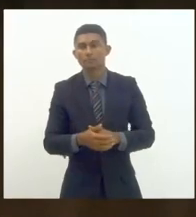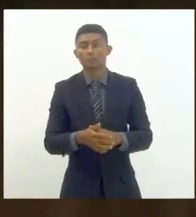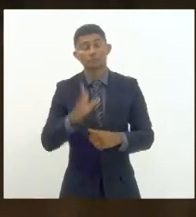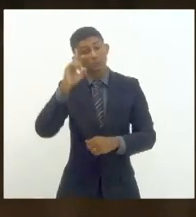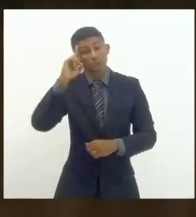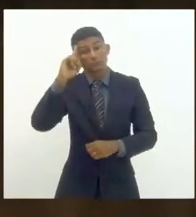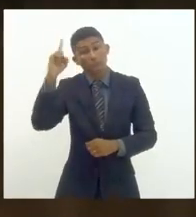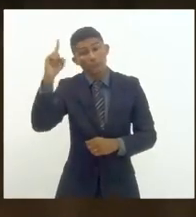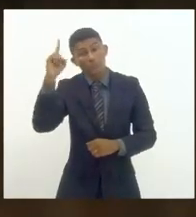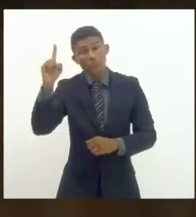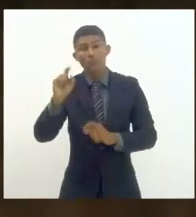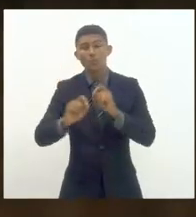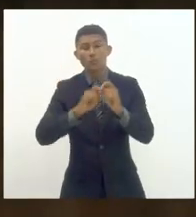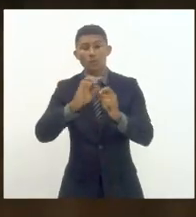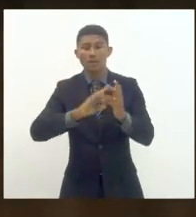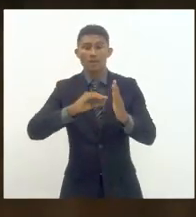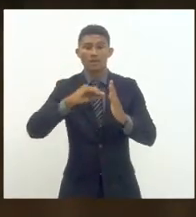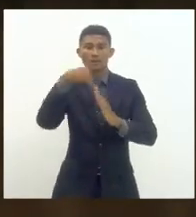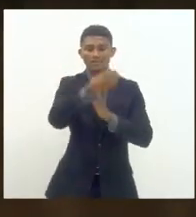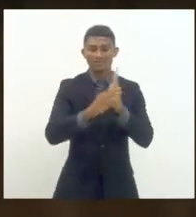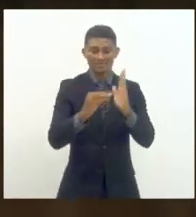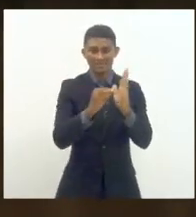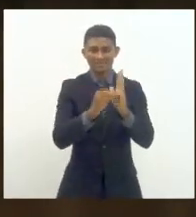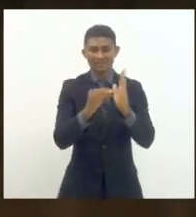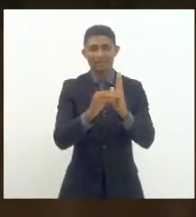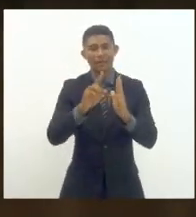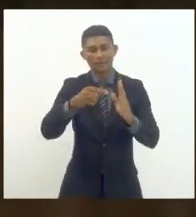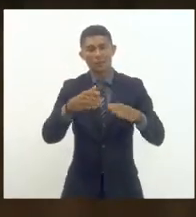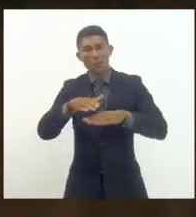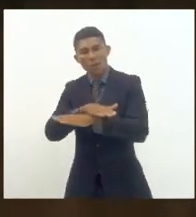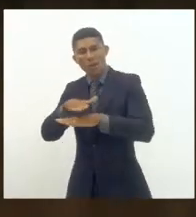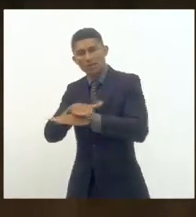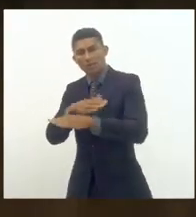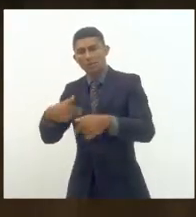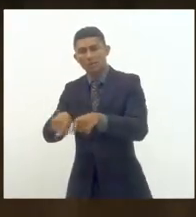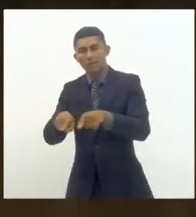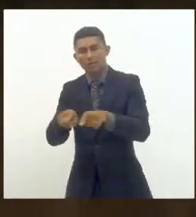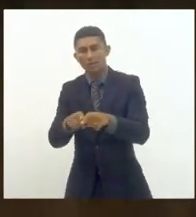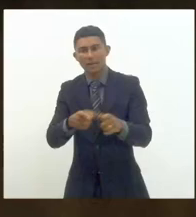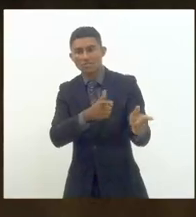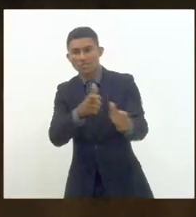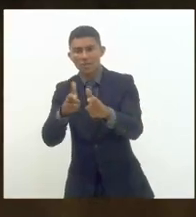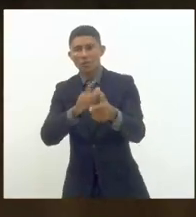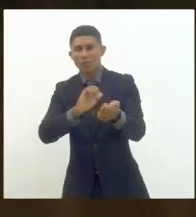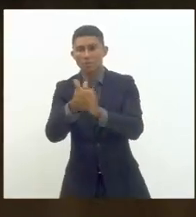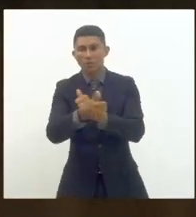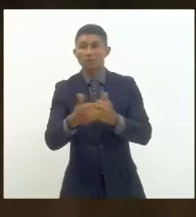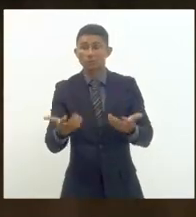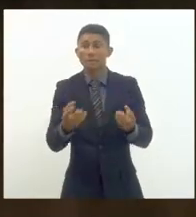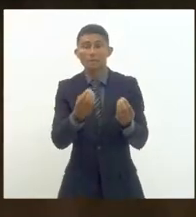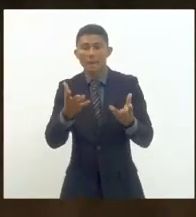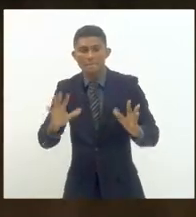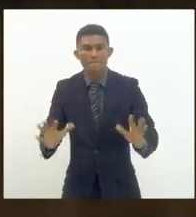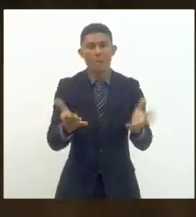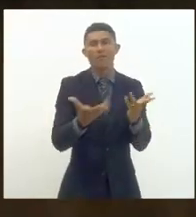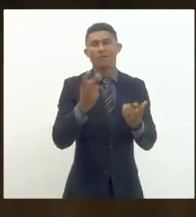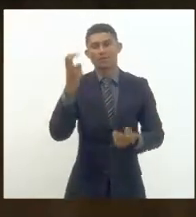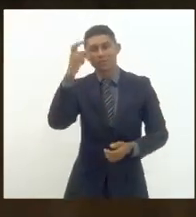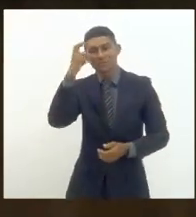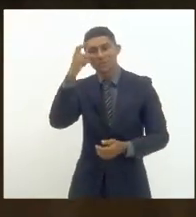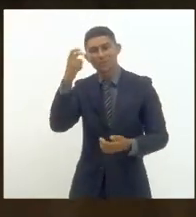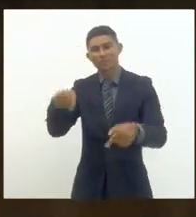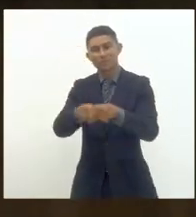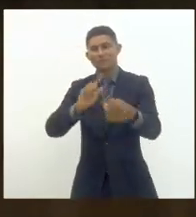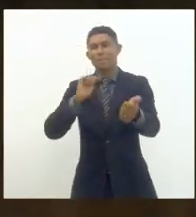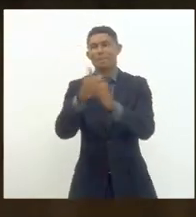do Colecionador e Atirador Desportivo vai servir para promover justamente essa cultura, esse